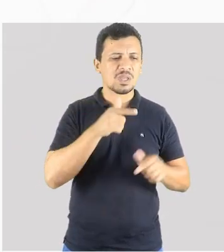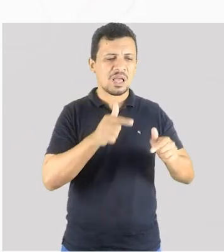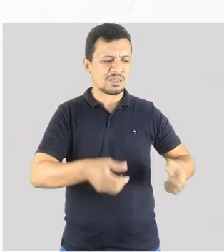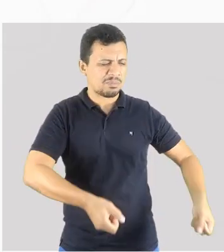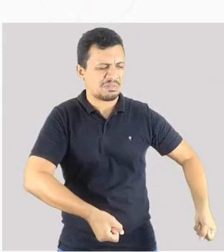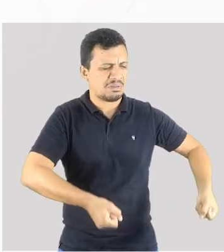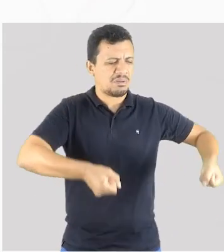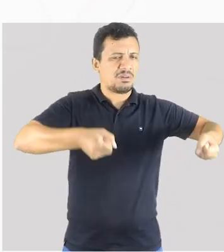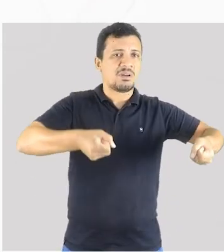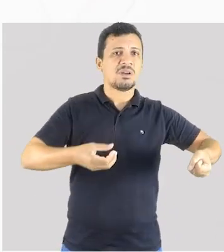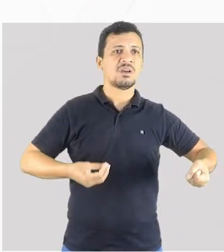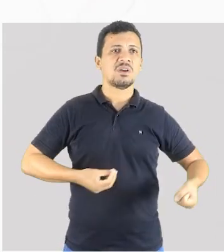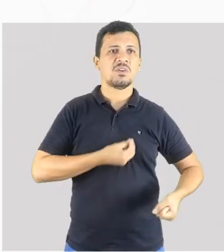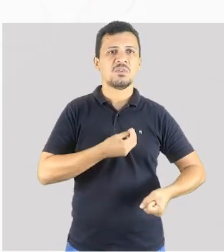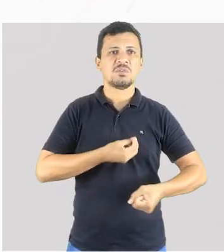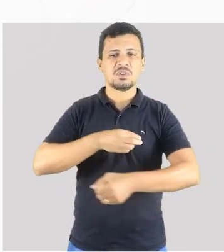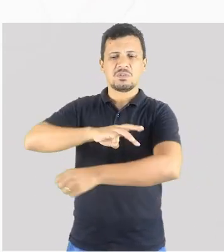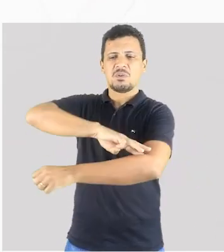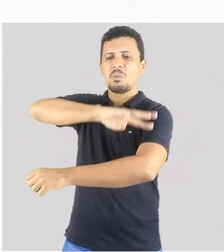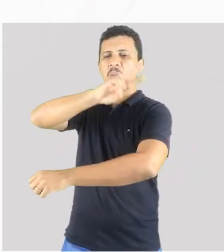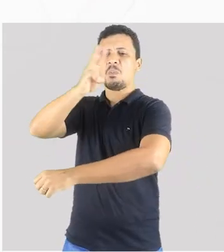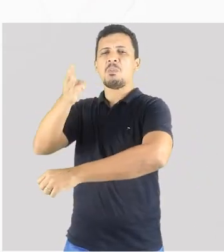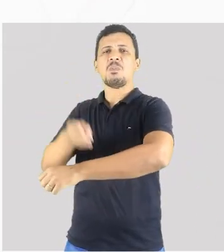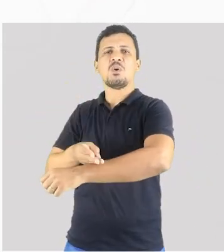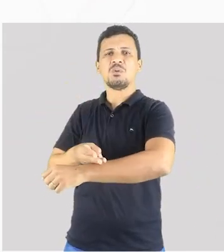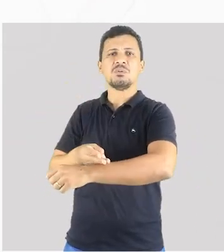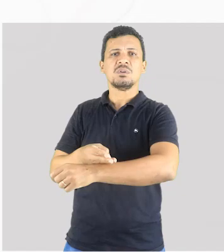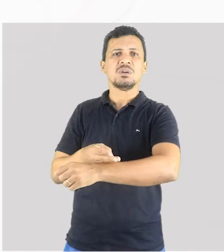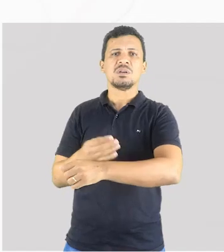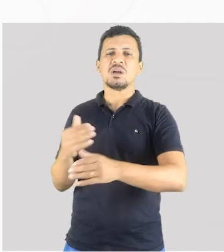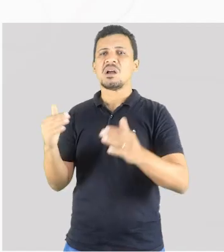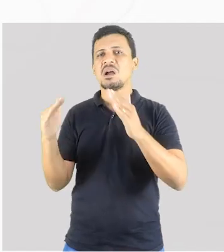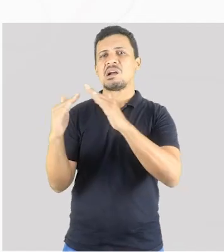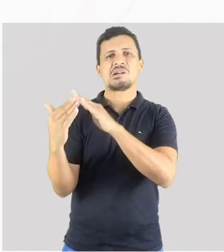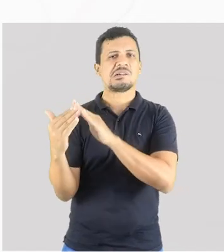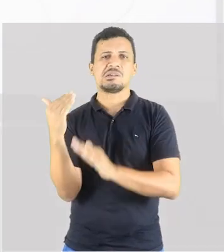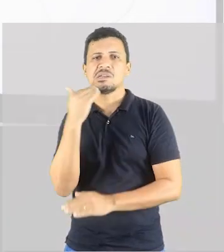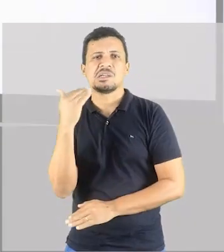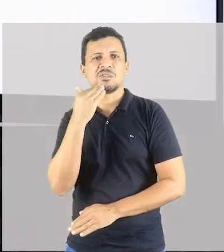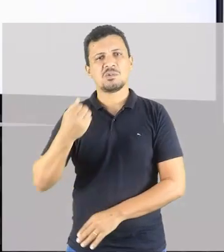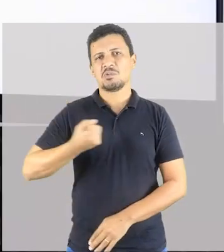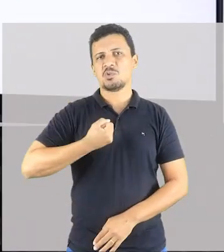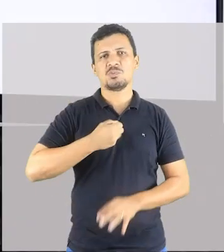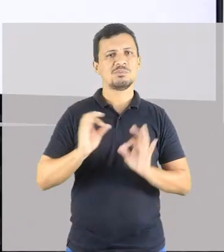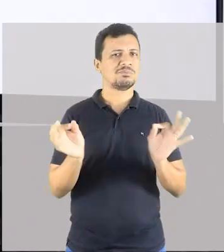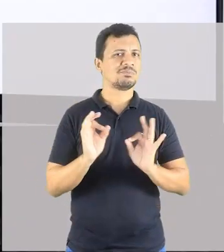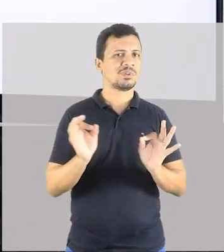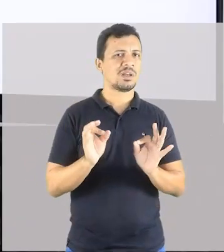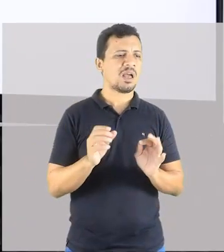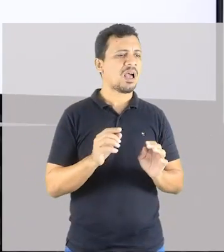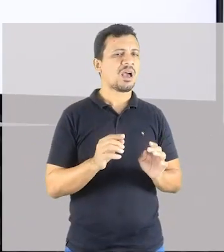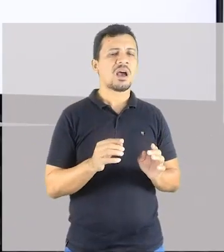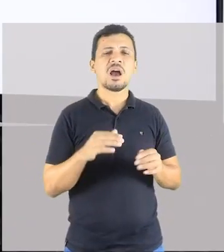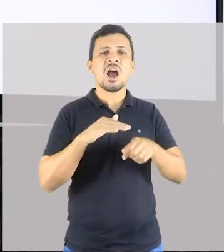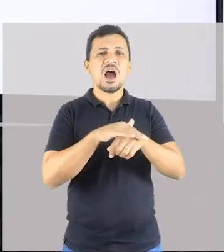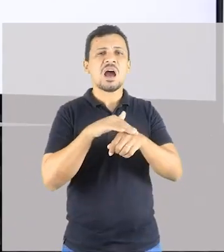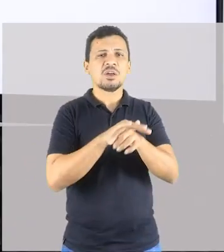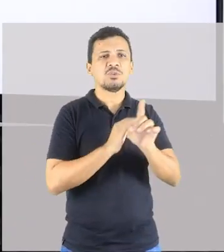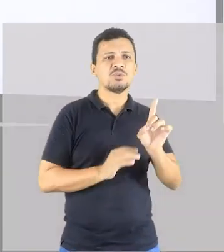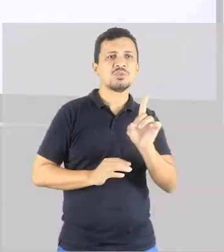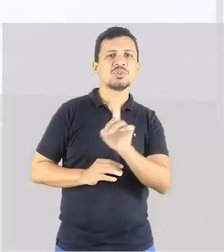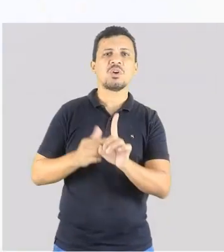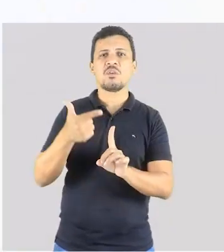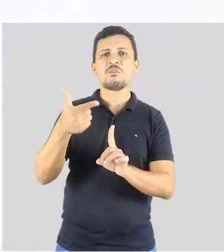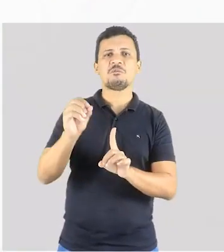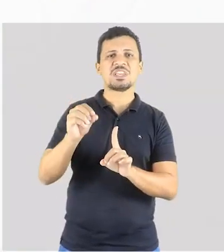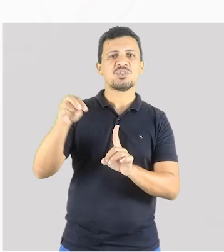e morava no morro da Babilônia, num barracão sem número. Uma noite ele chegou no bar 20 de